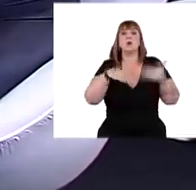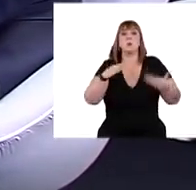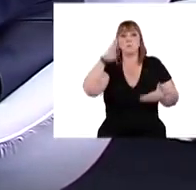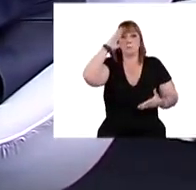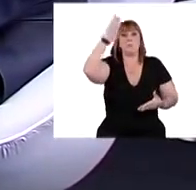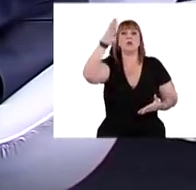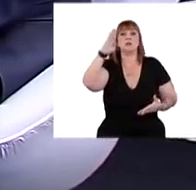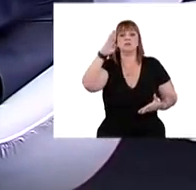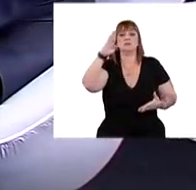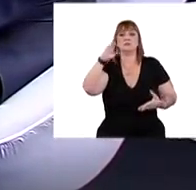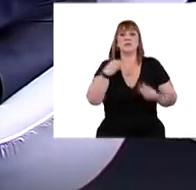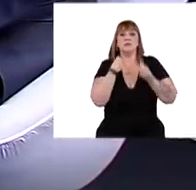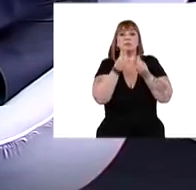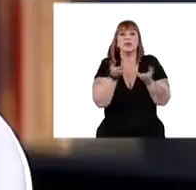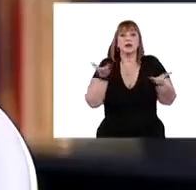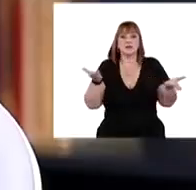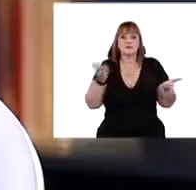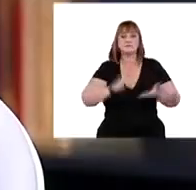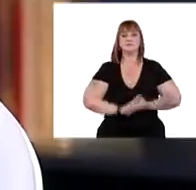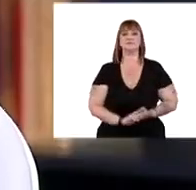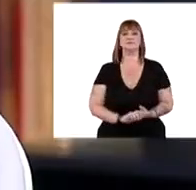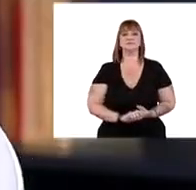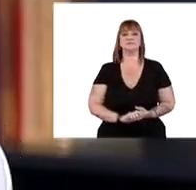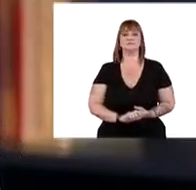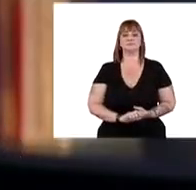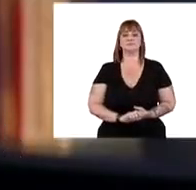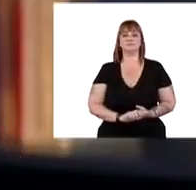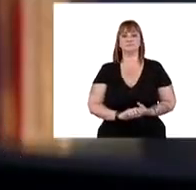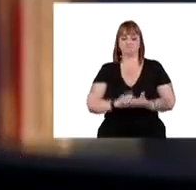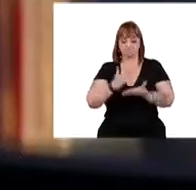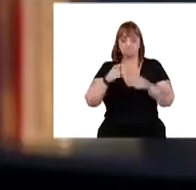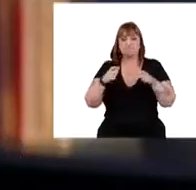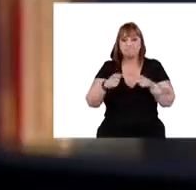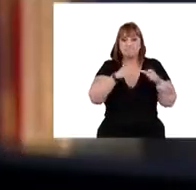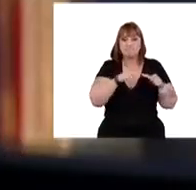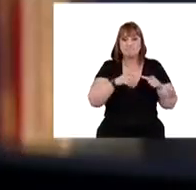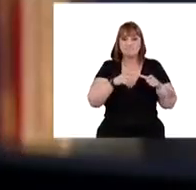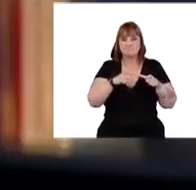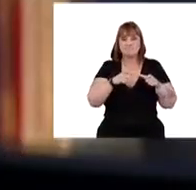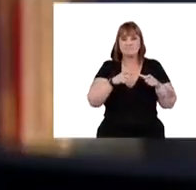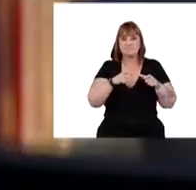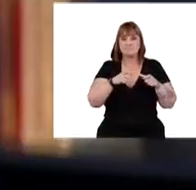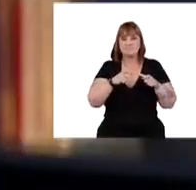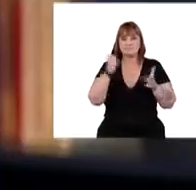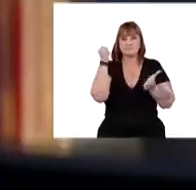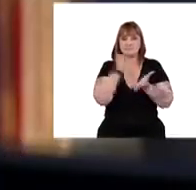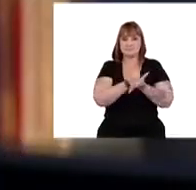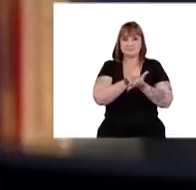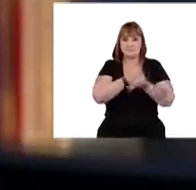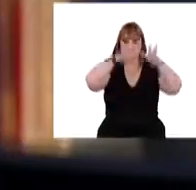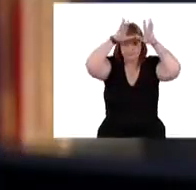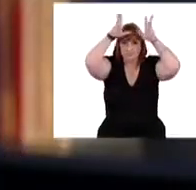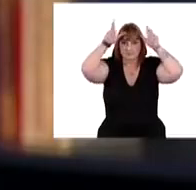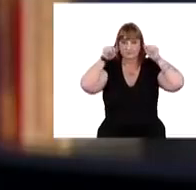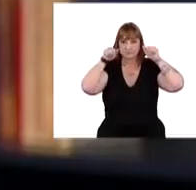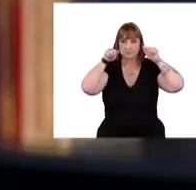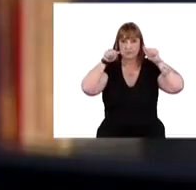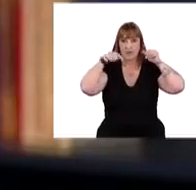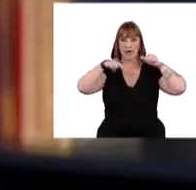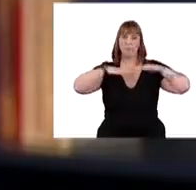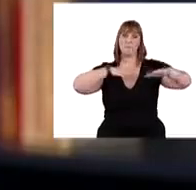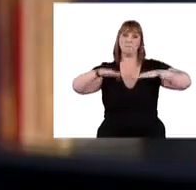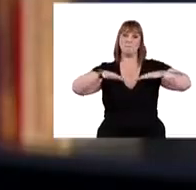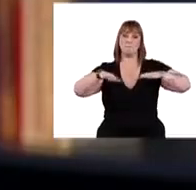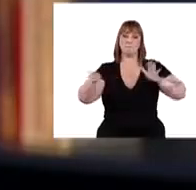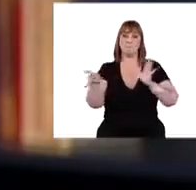prioridades a senhora colocaria? Olha, a demarcação das terras indígenas é uma prioridade dos povos indígenas, né, do movimento